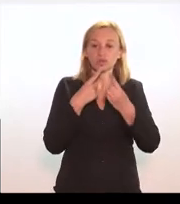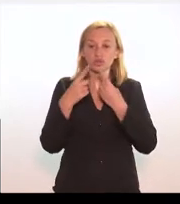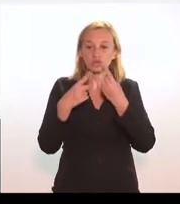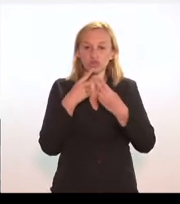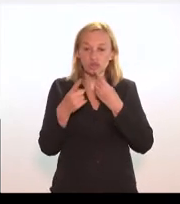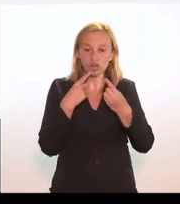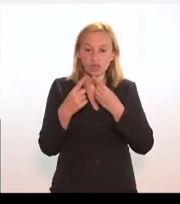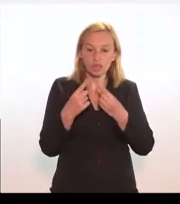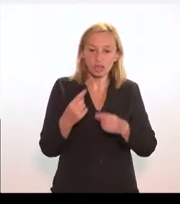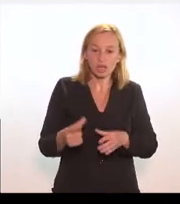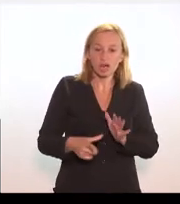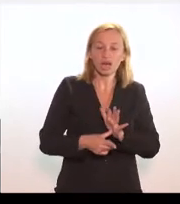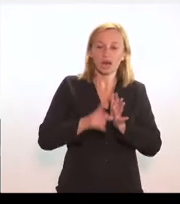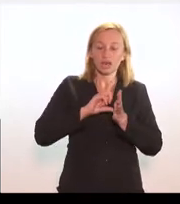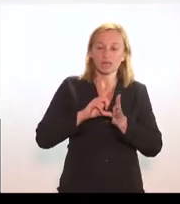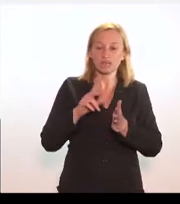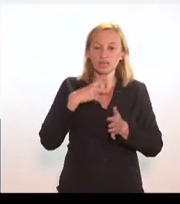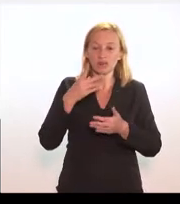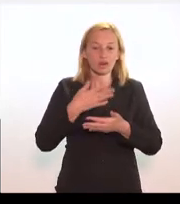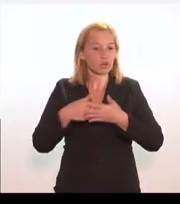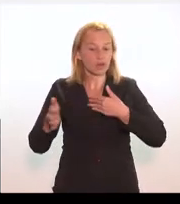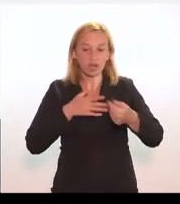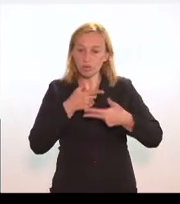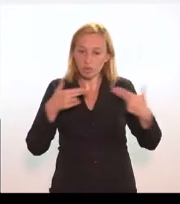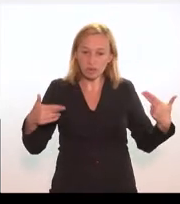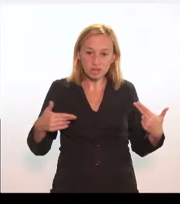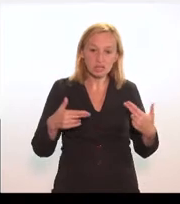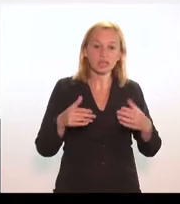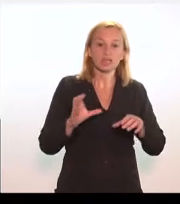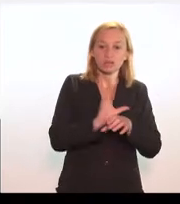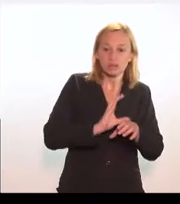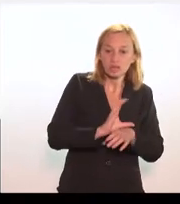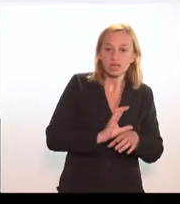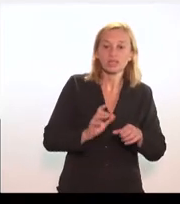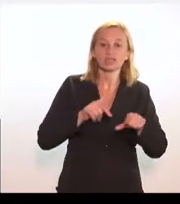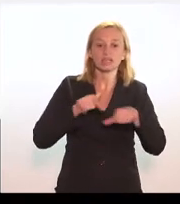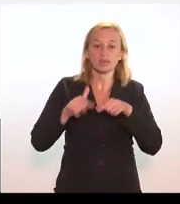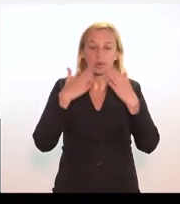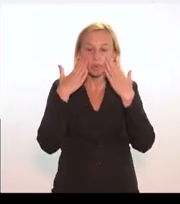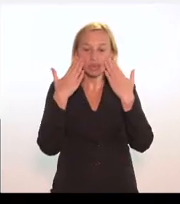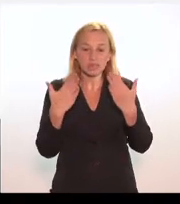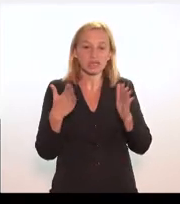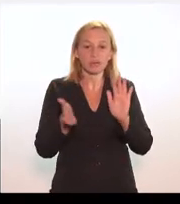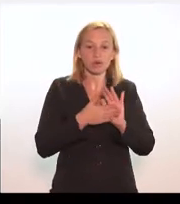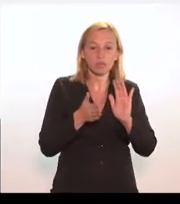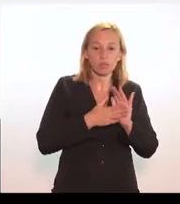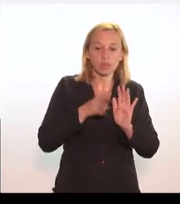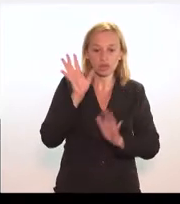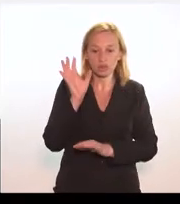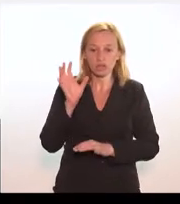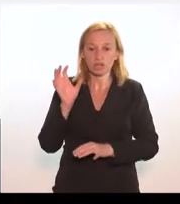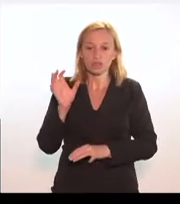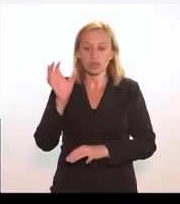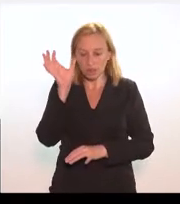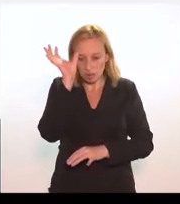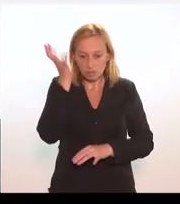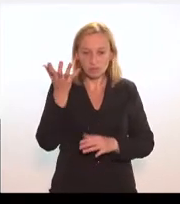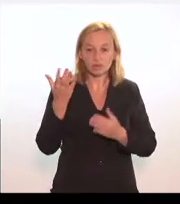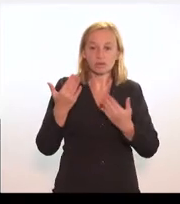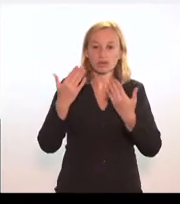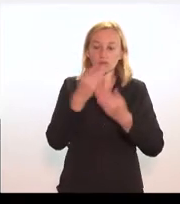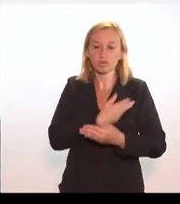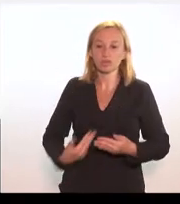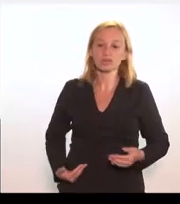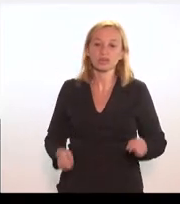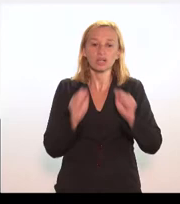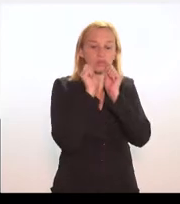medidas antes que a gente coloque qualquer coisa na mesa. E esse conselho está trabalhando para apresentar propostas e soluções ao governador e à Assembleia